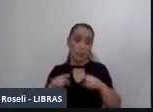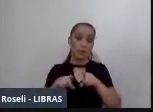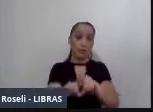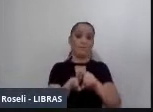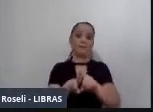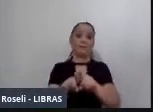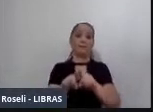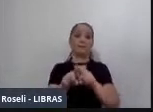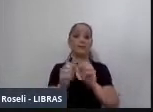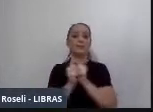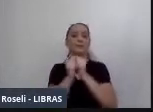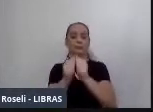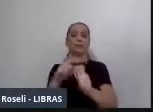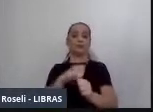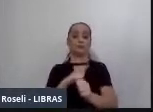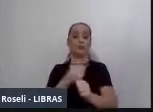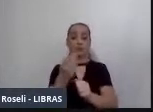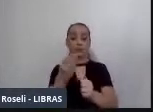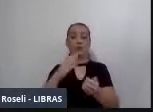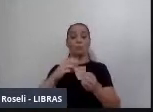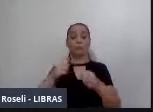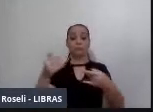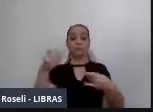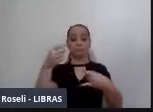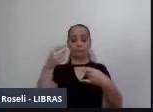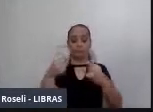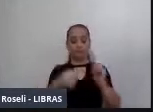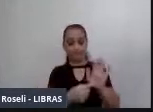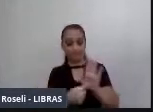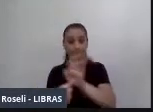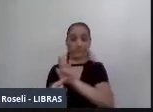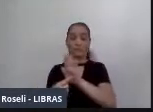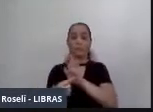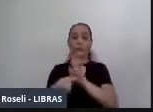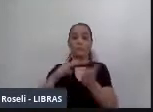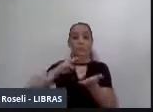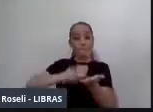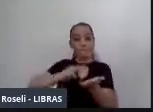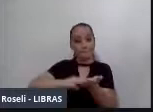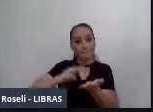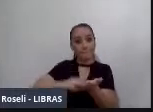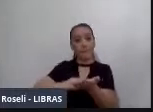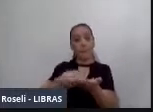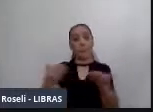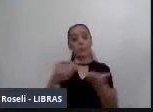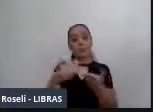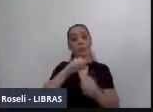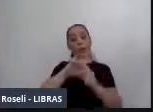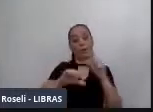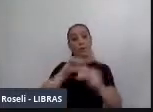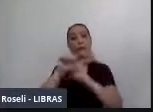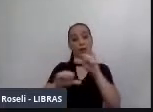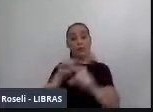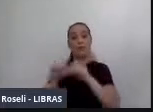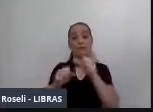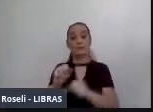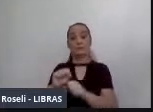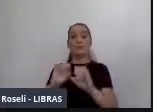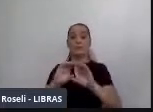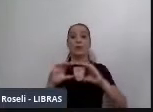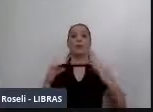Acnur. Então, aqui são membros da comissão, nós estamos agora em fase de renovação dessa comissão, que acabou os mandatos